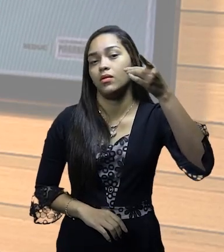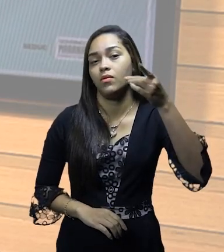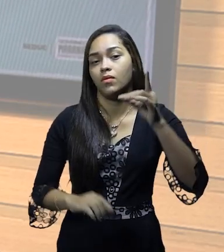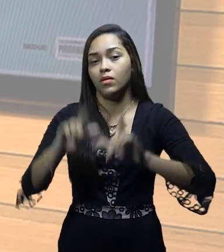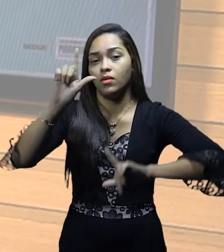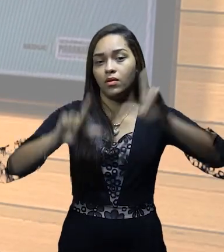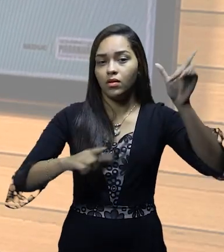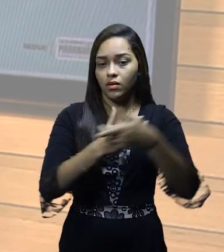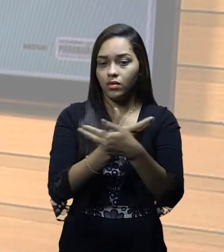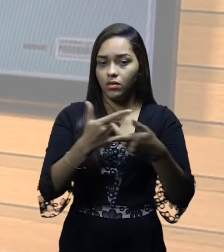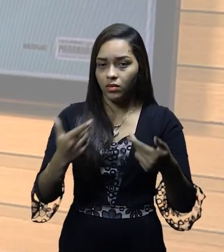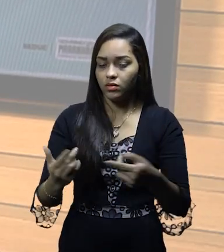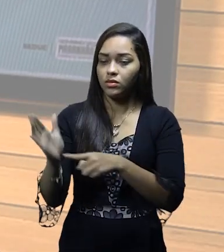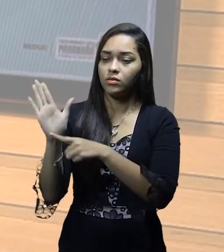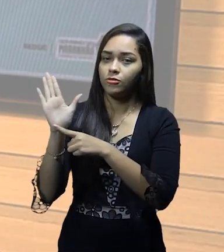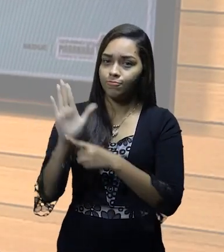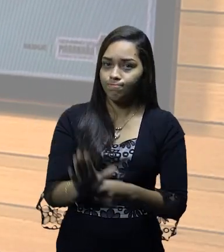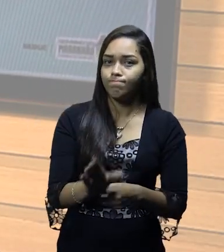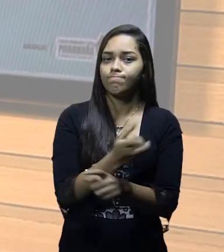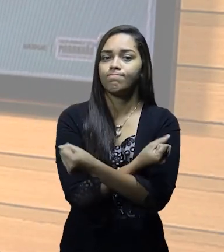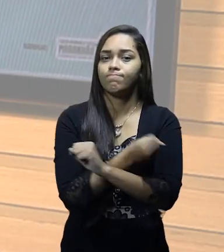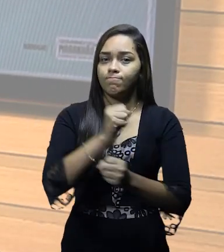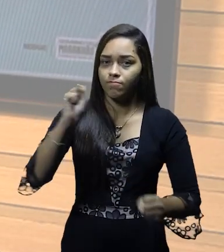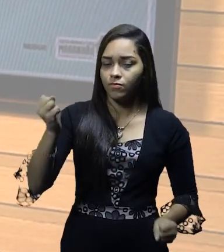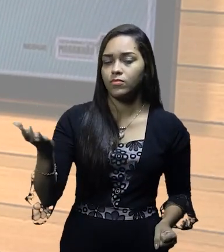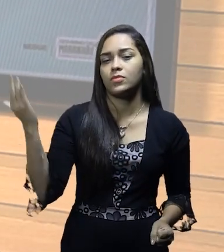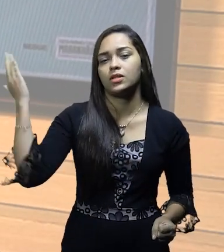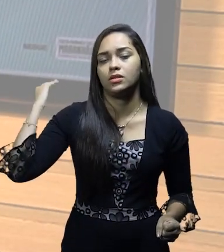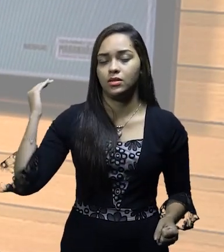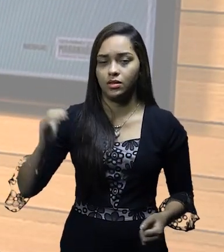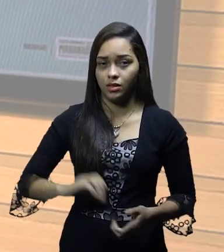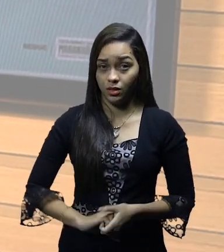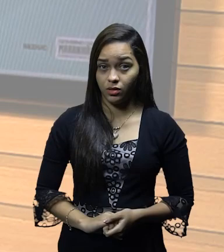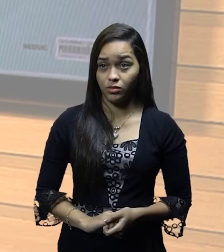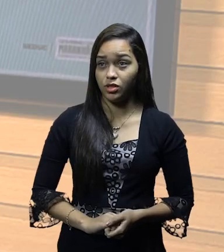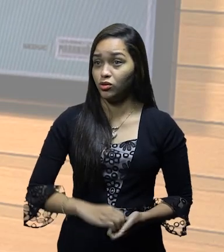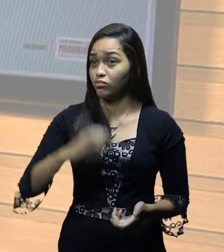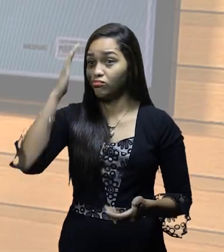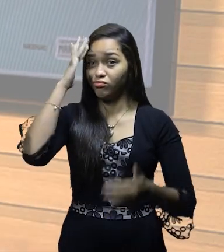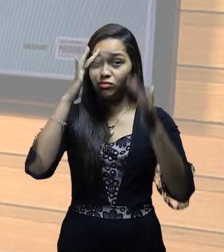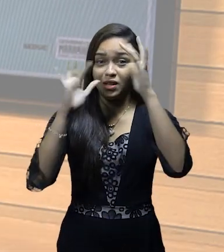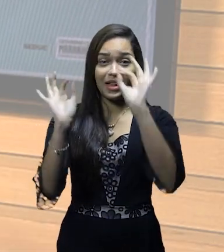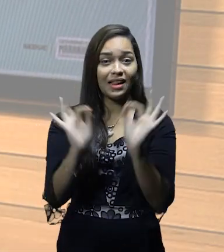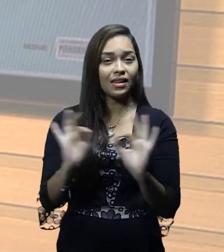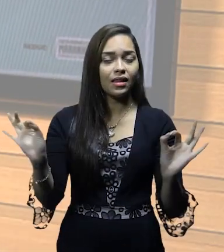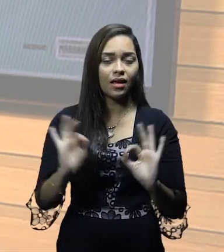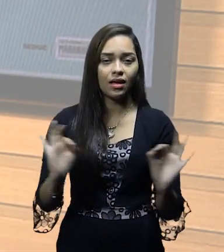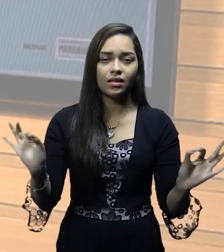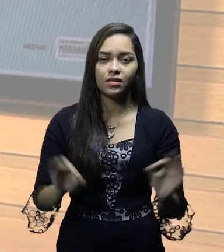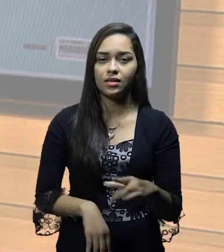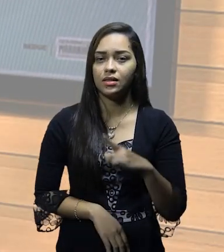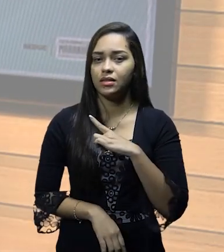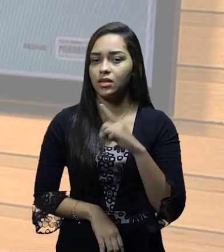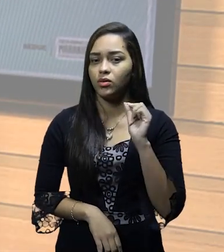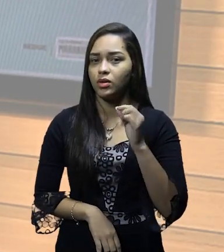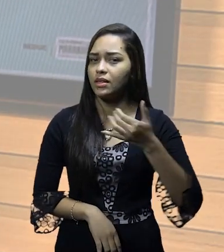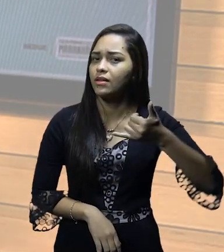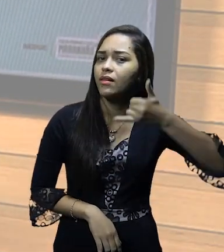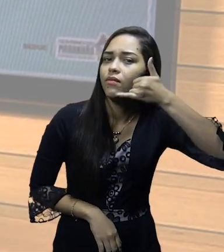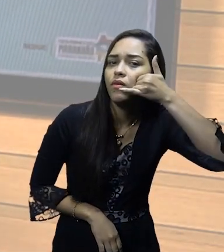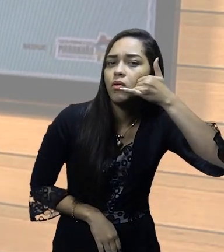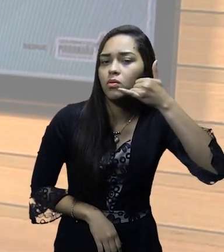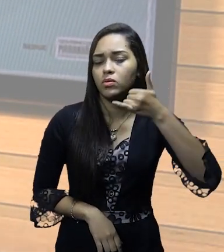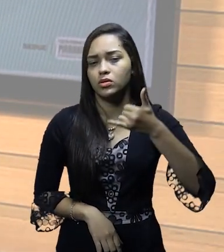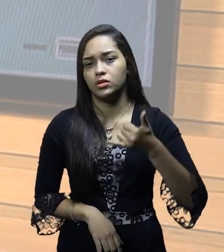a invenção da imprensa trouxe assim uma contribuição gigantesca naquela época, que nem se